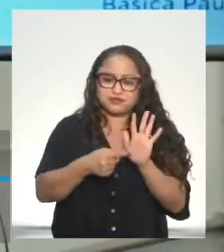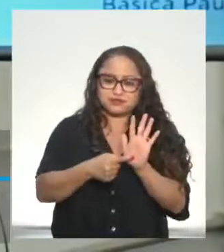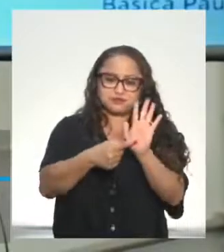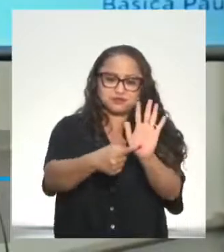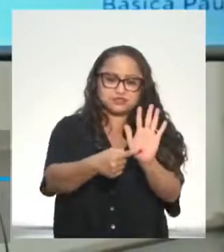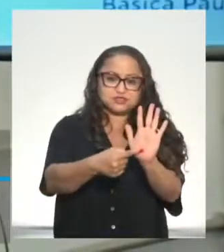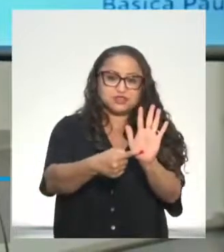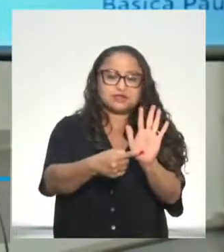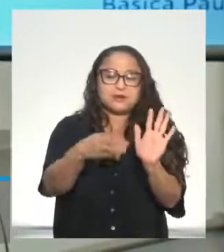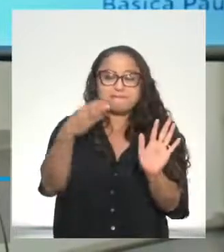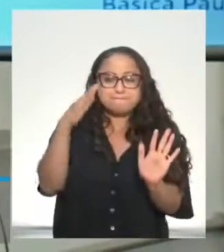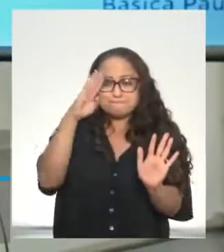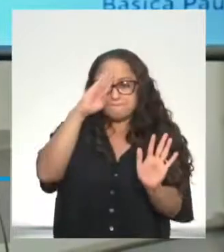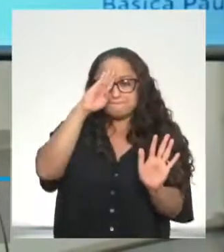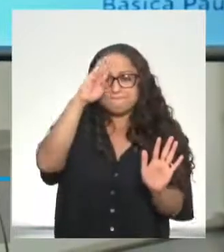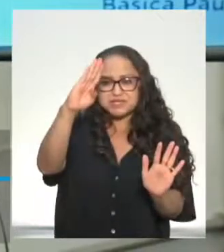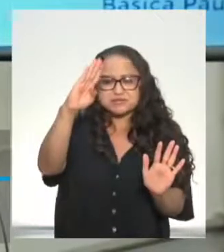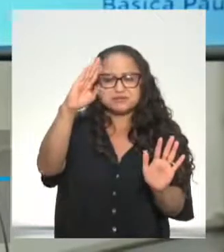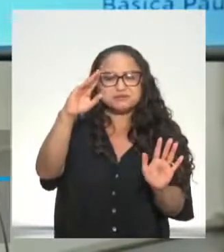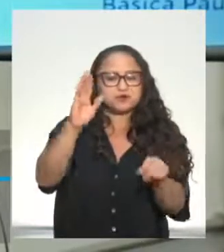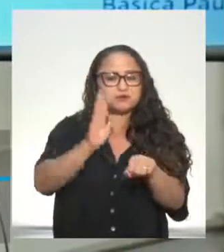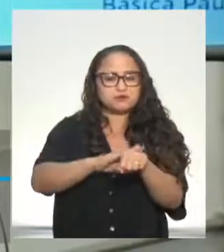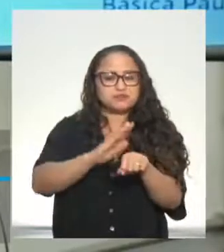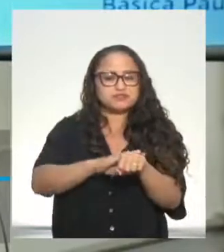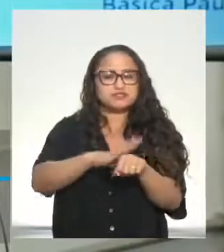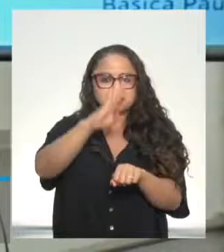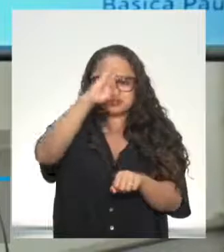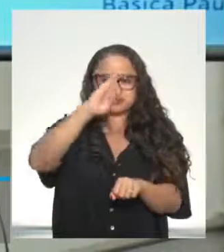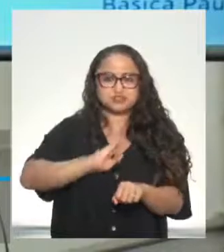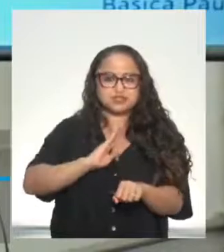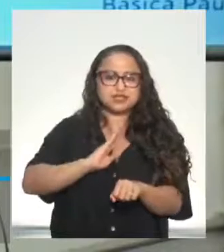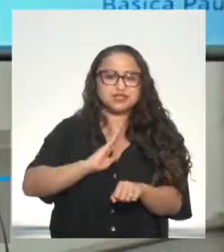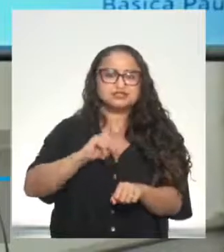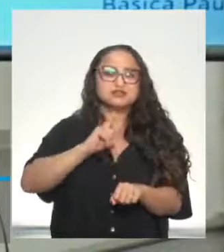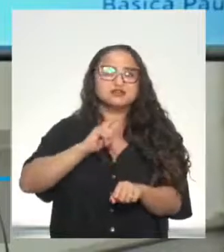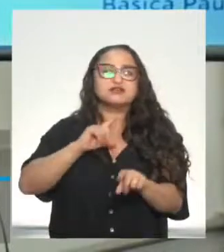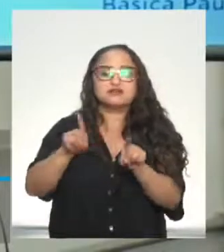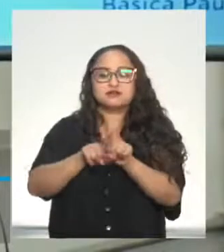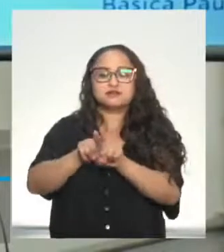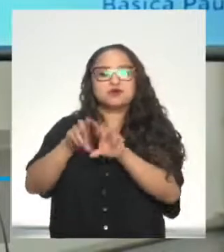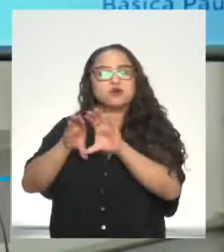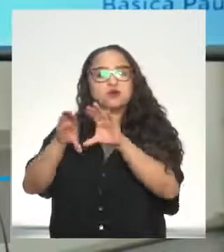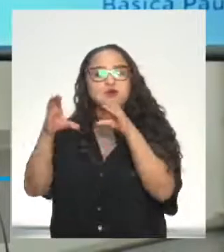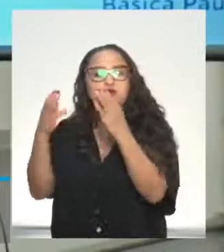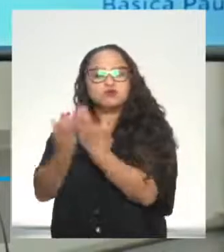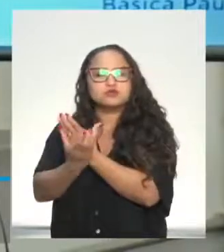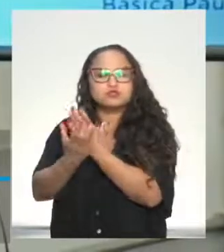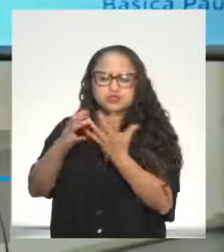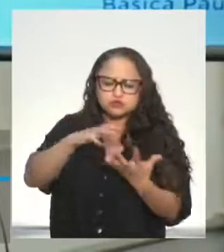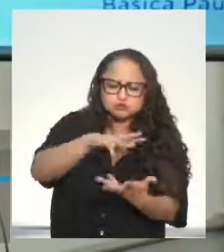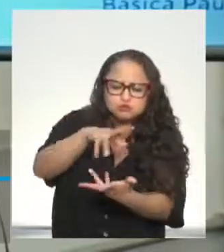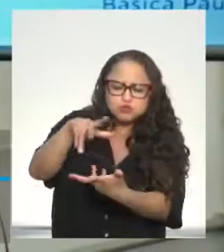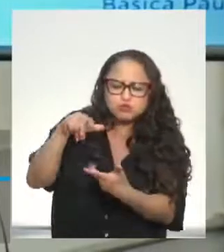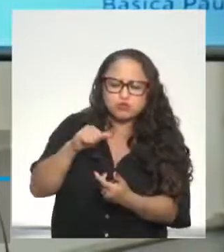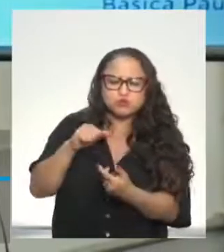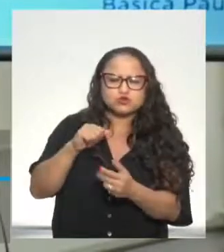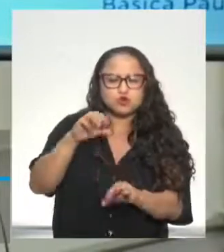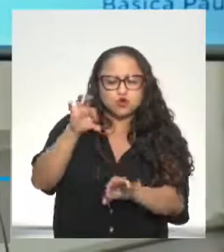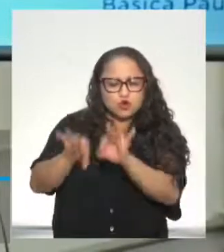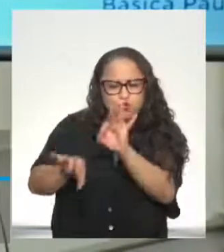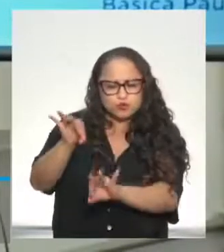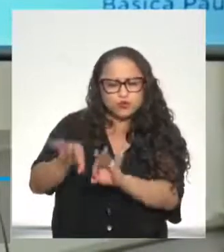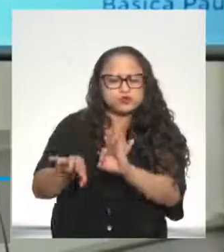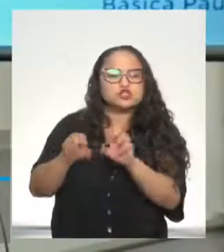é essencial, né, para modelagem aí, tipo, gratuita. Tem uma comunidade muito grande aí pelo mundo, então todos os projetos